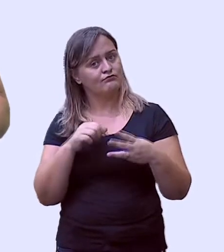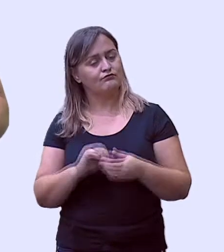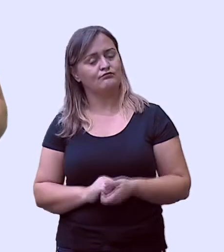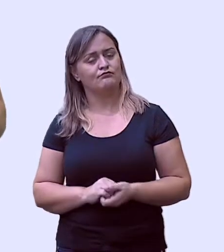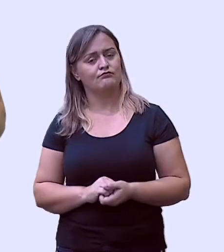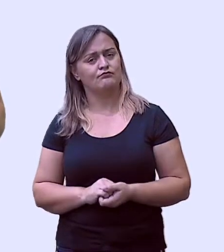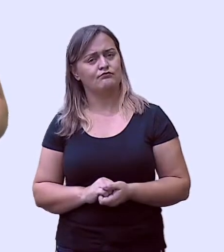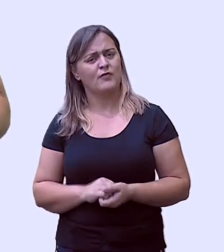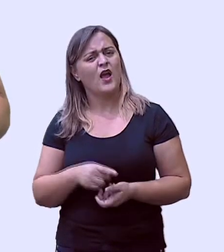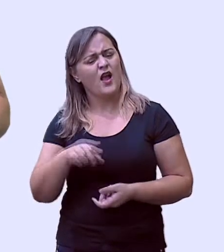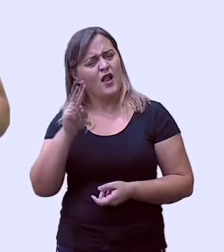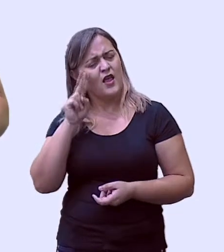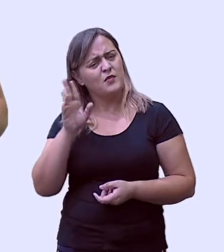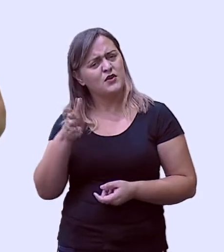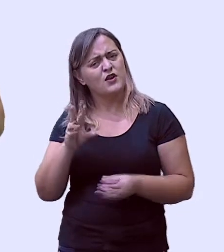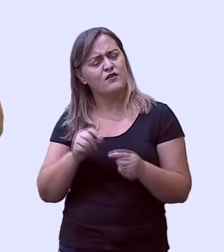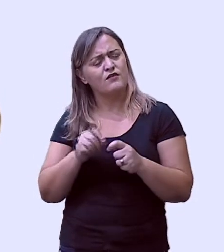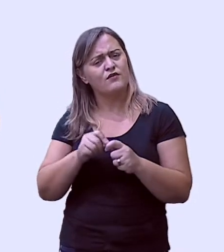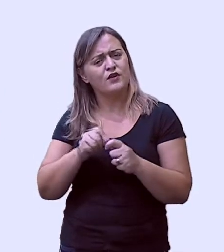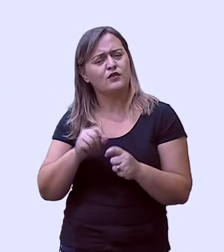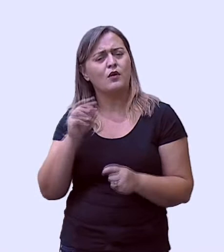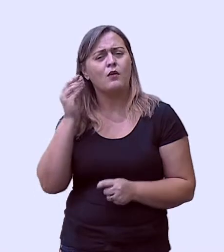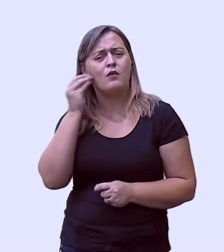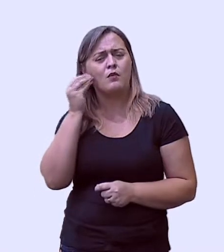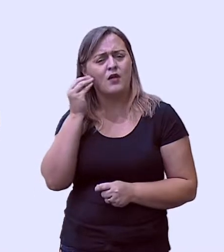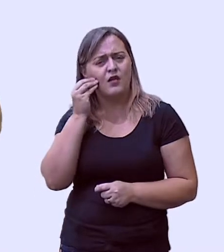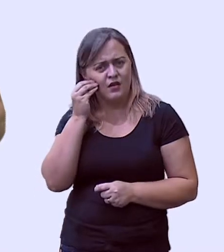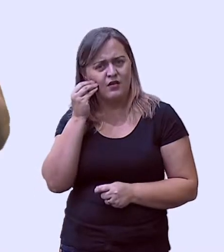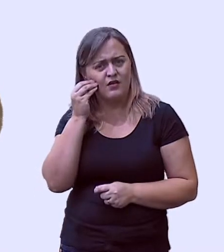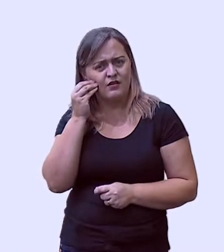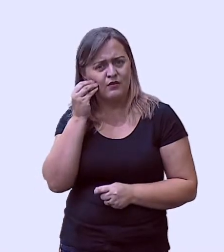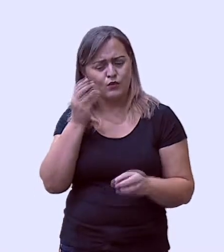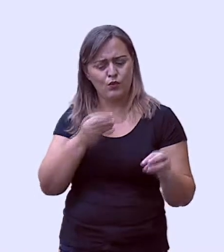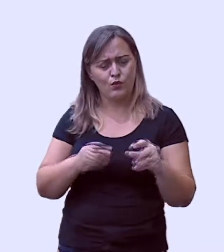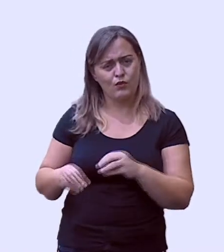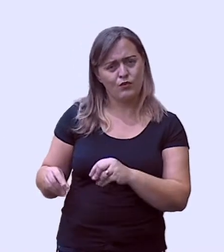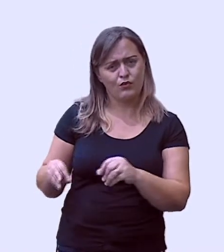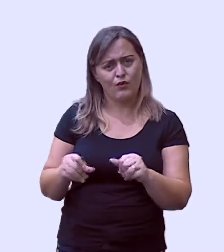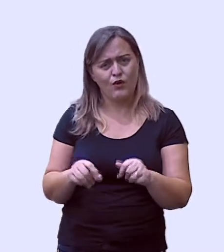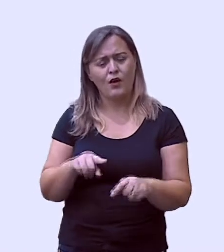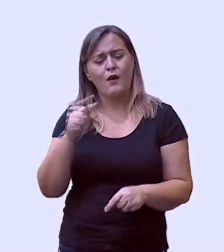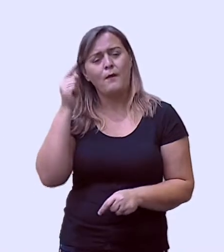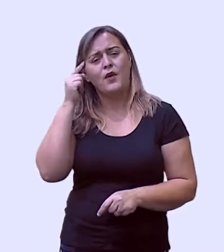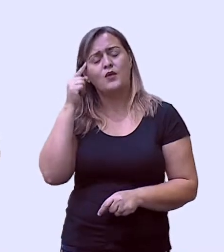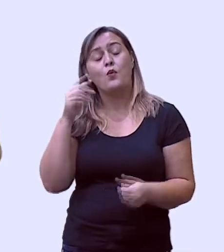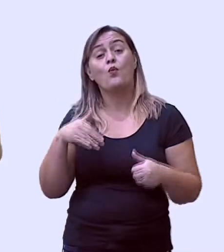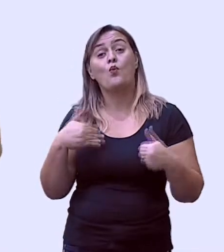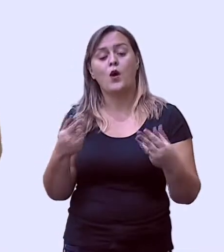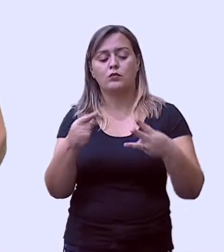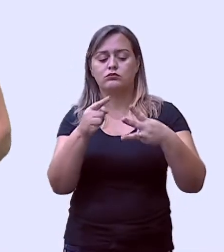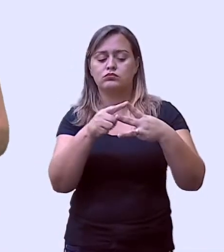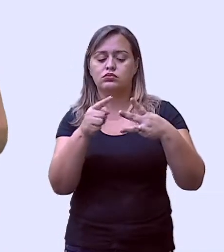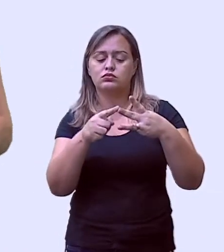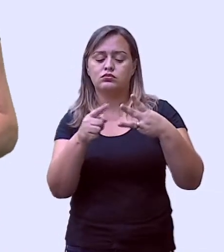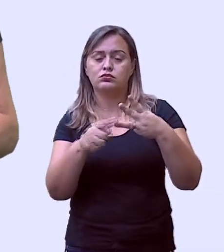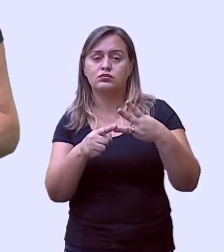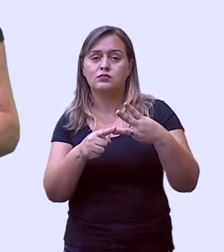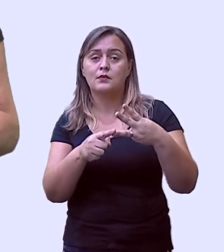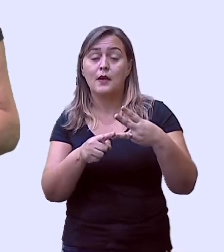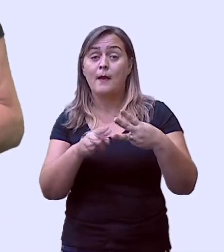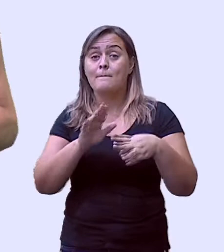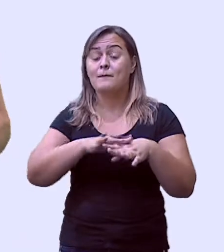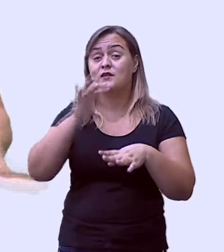matutando. Qual deles, em qual período deles, é mais fácil a infiltração desta